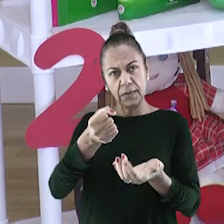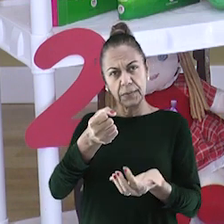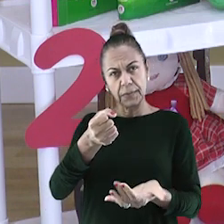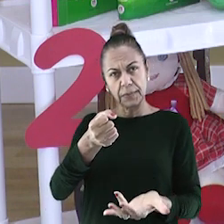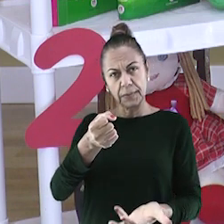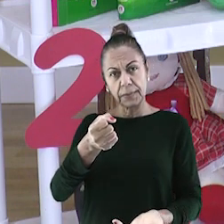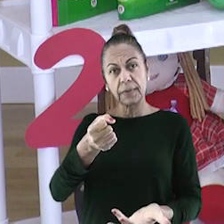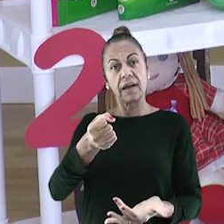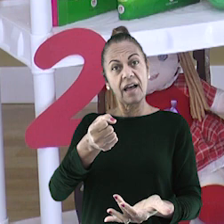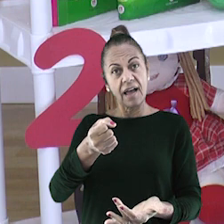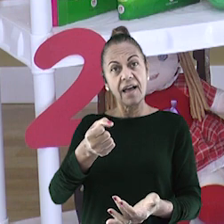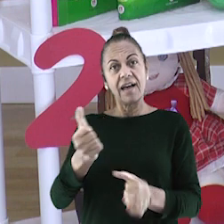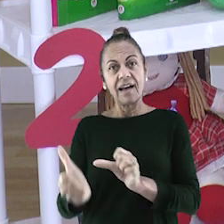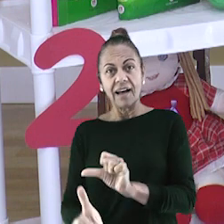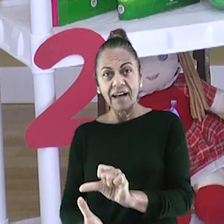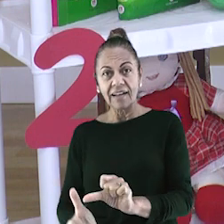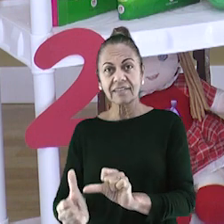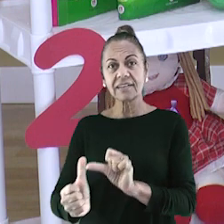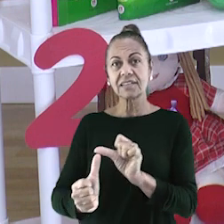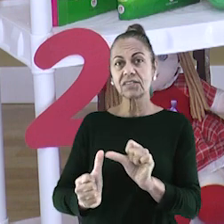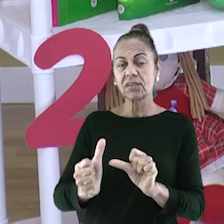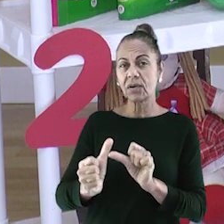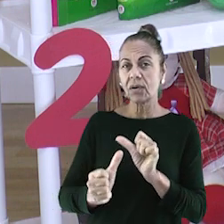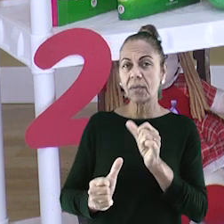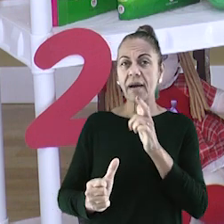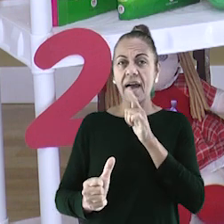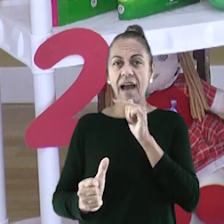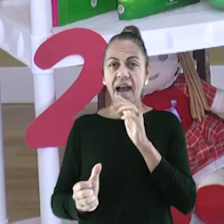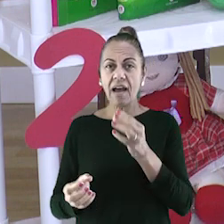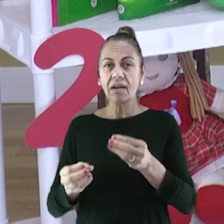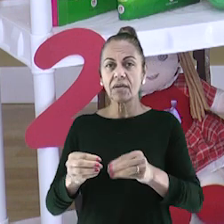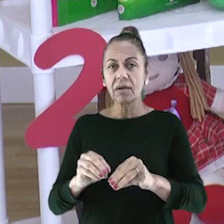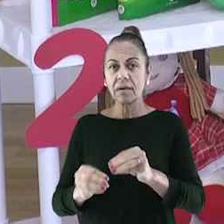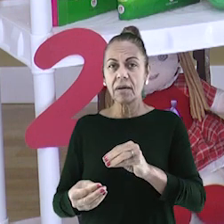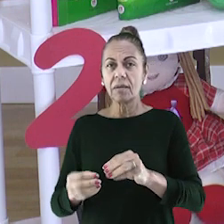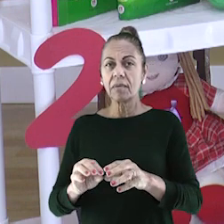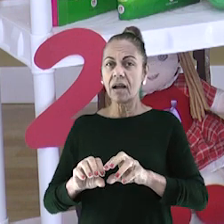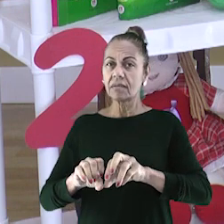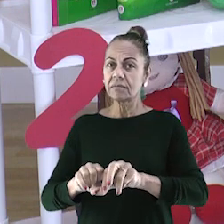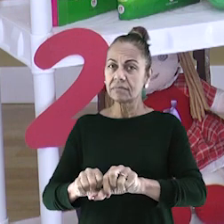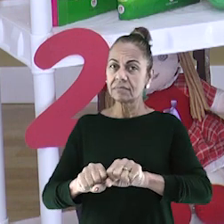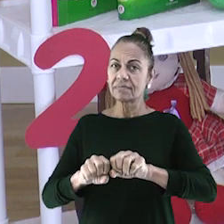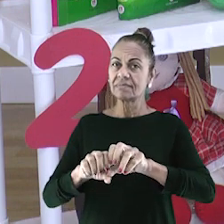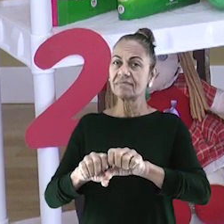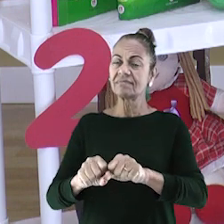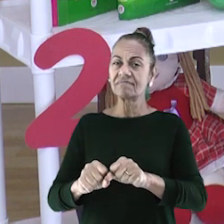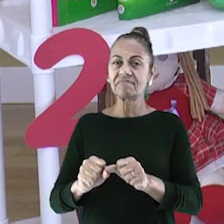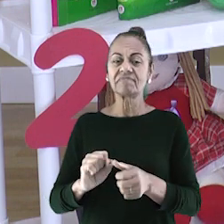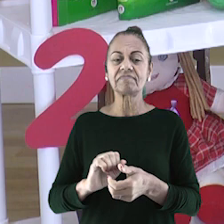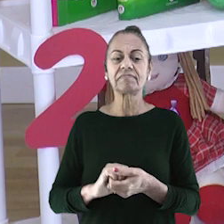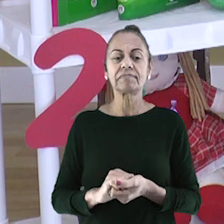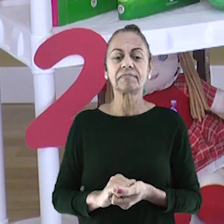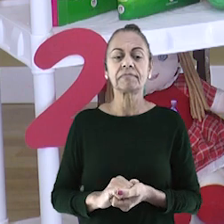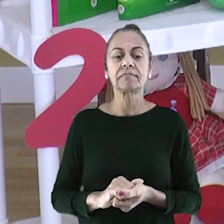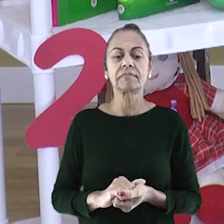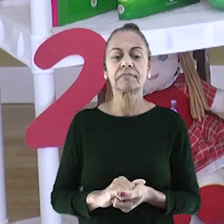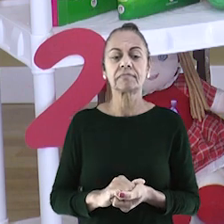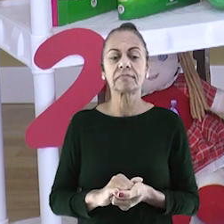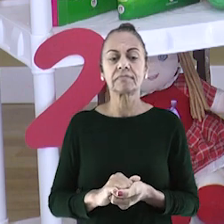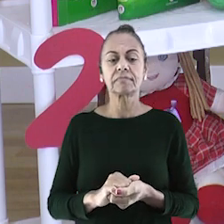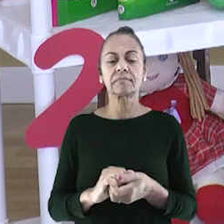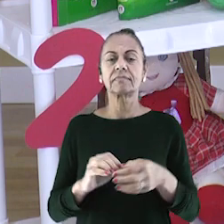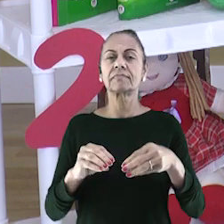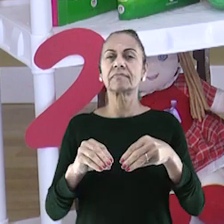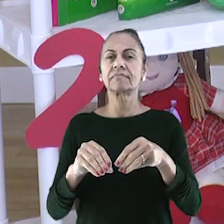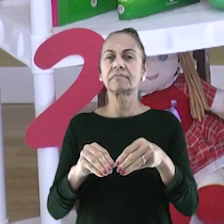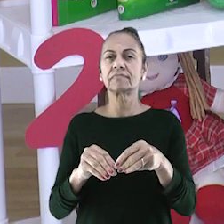que dá para você fazer? Dá para você fazer a argila. É só você ir acrescentando um pouquinho de água,